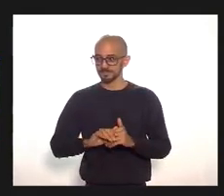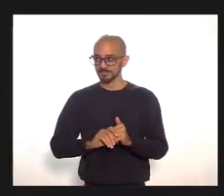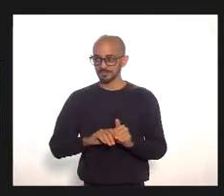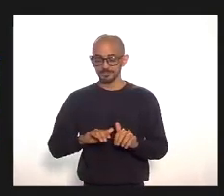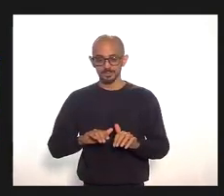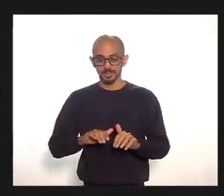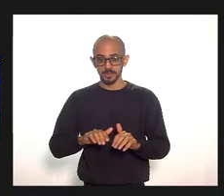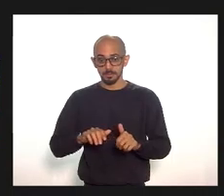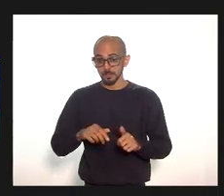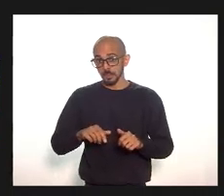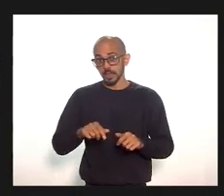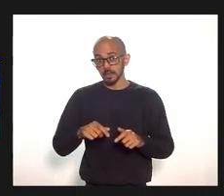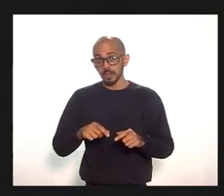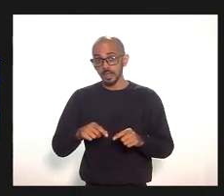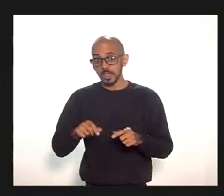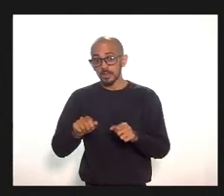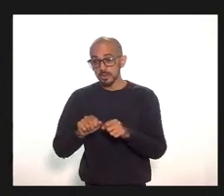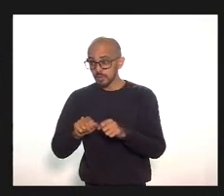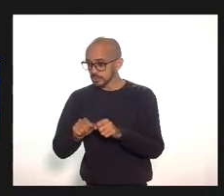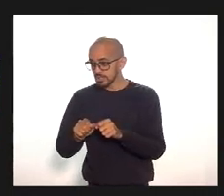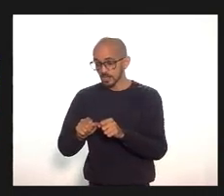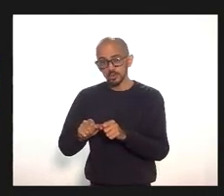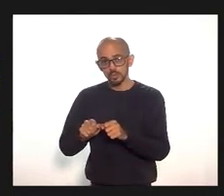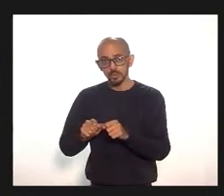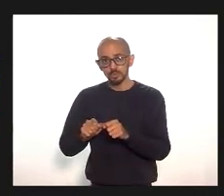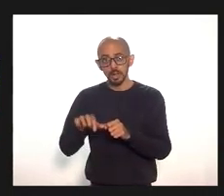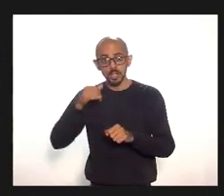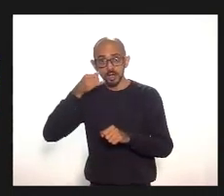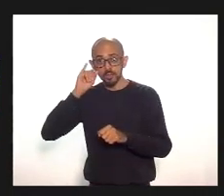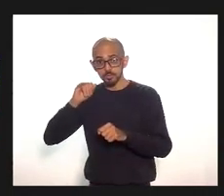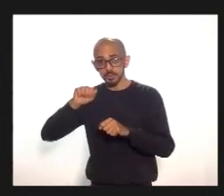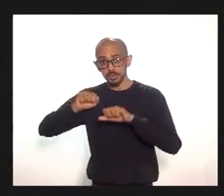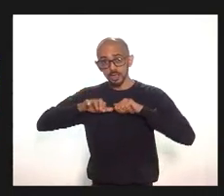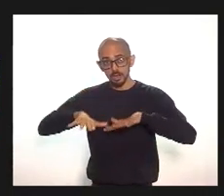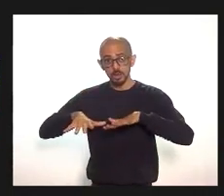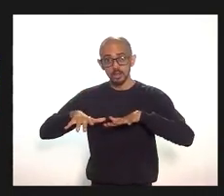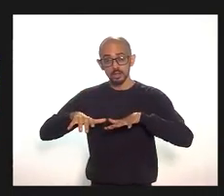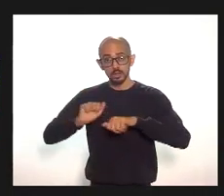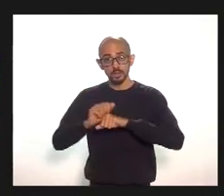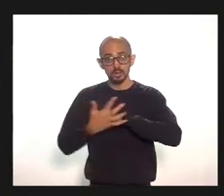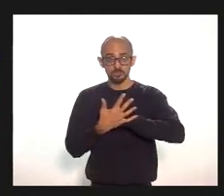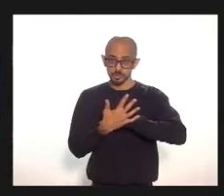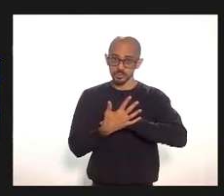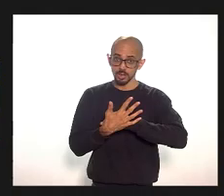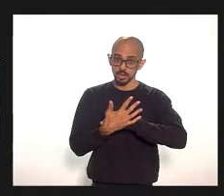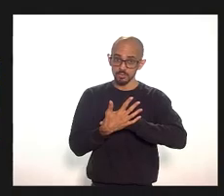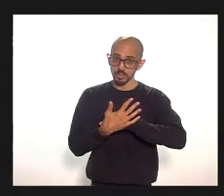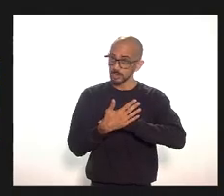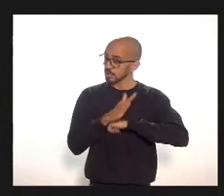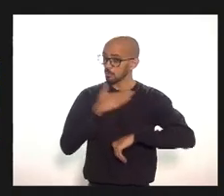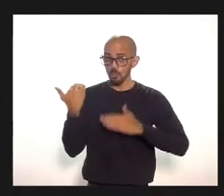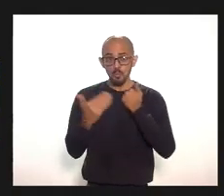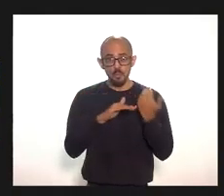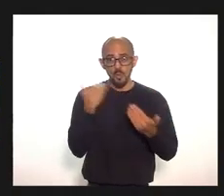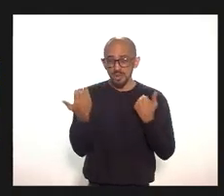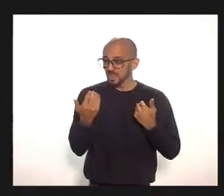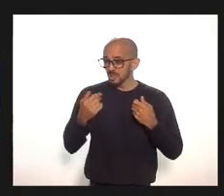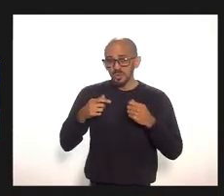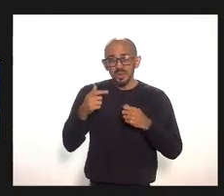Covid-19. O que essa lei quer fazer é, independente de estar morrendo gente para chuchu, independente de não ter mais onde